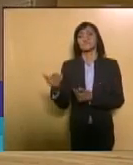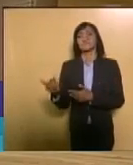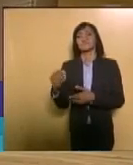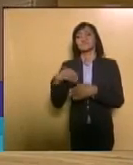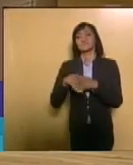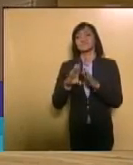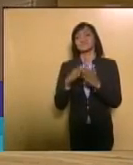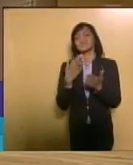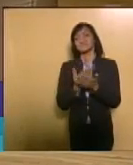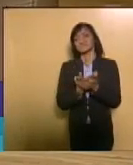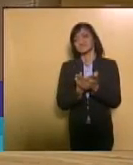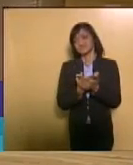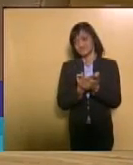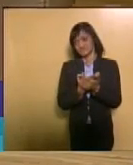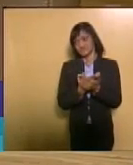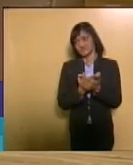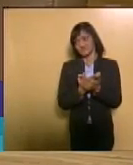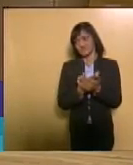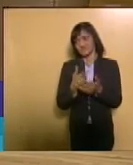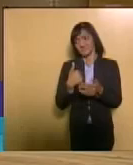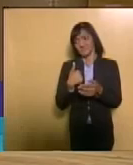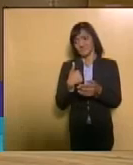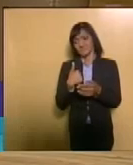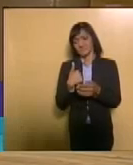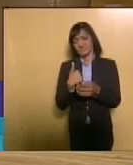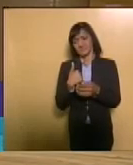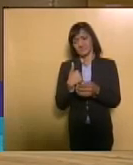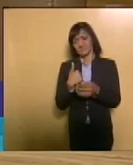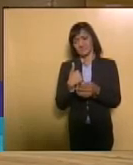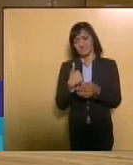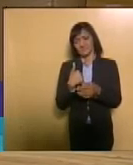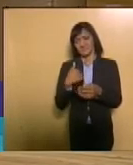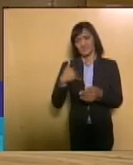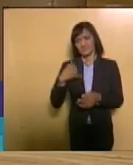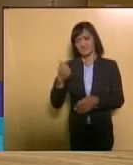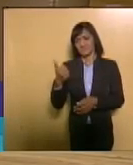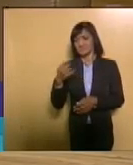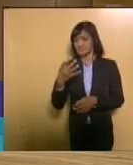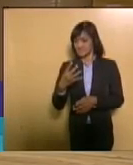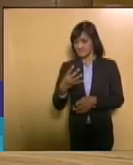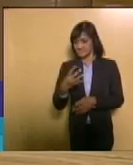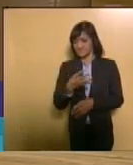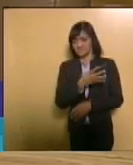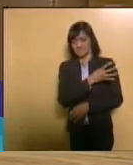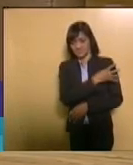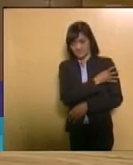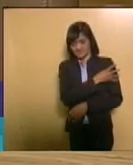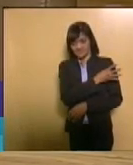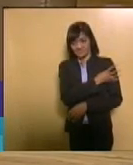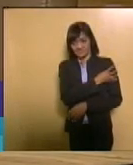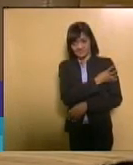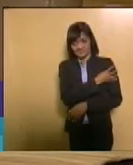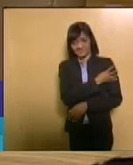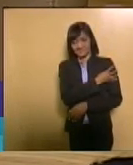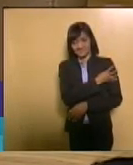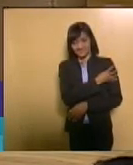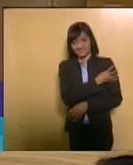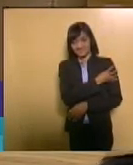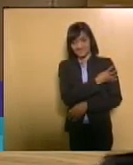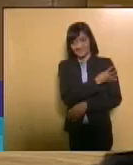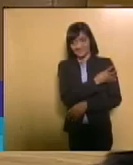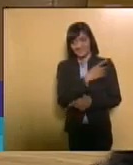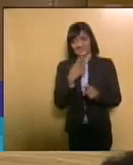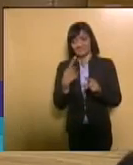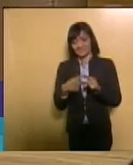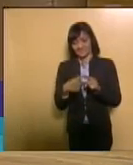escola eh eu parei eh com uns 14 15 anos na quarta série por quê porque teve um dia